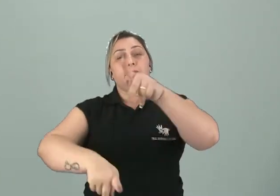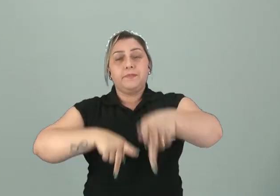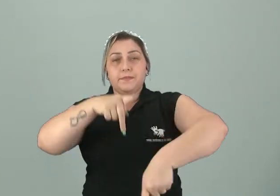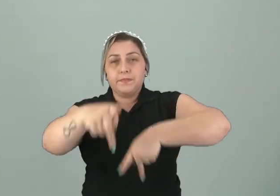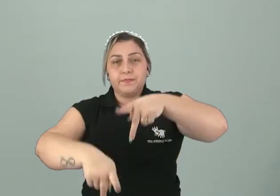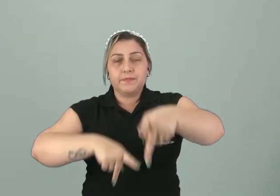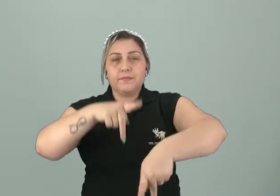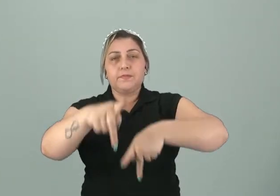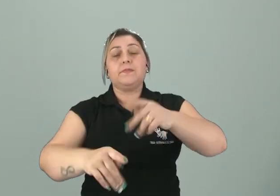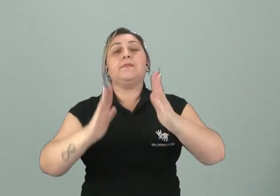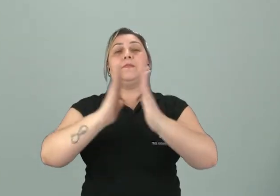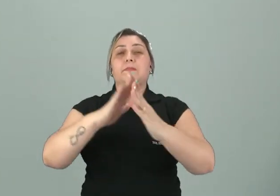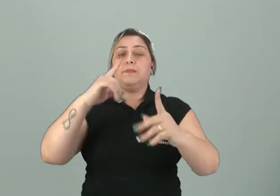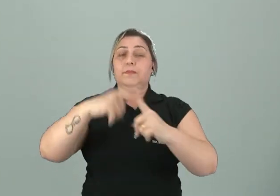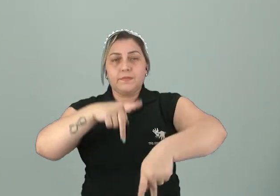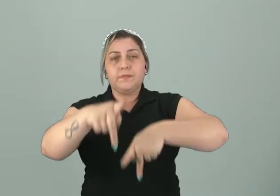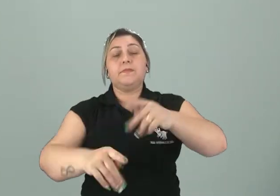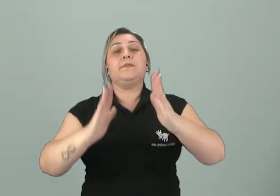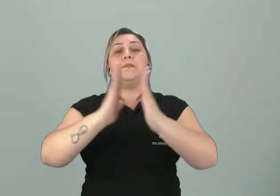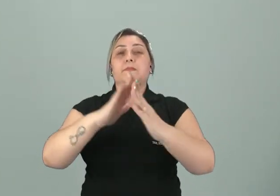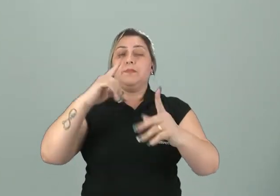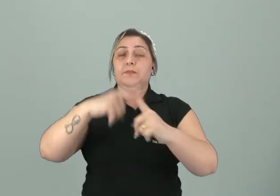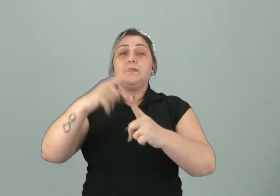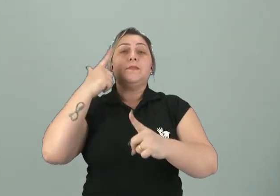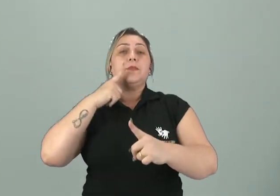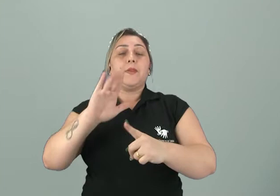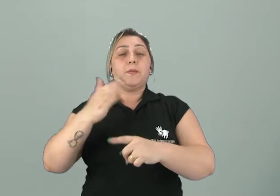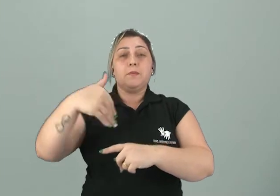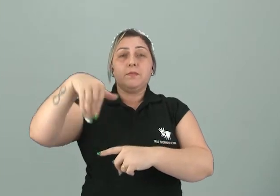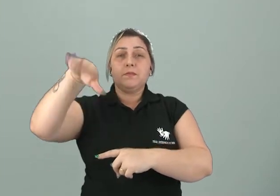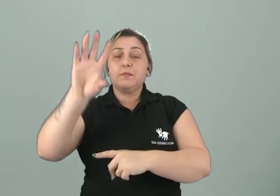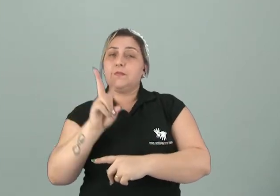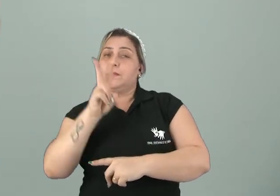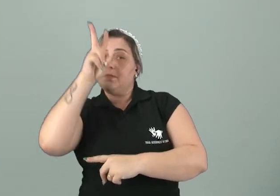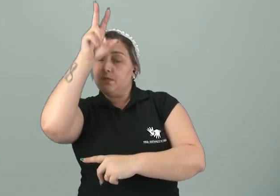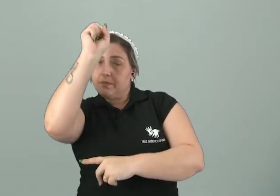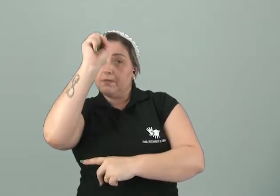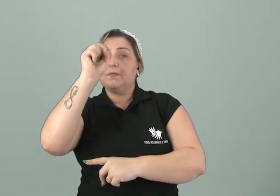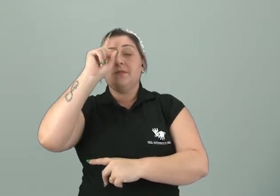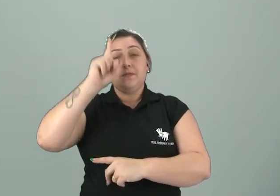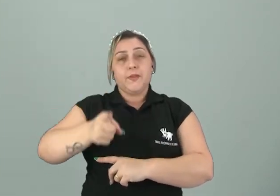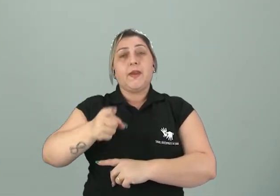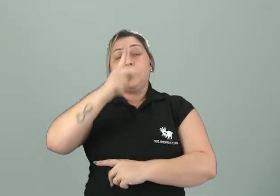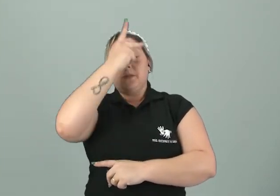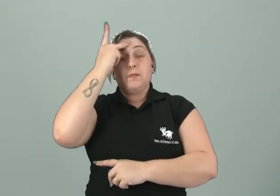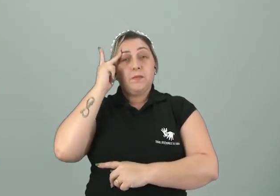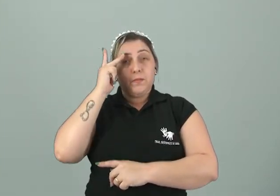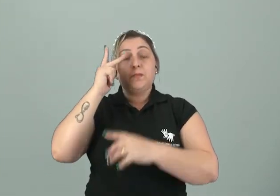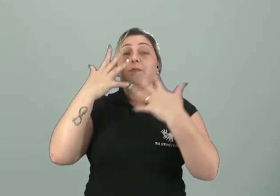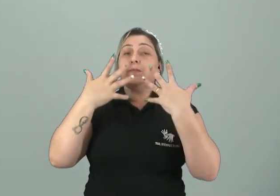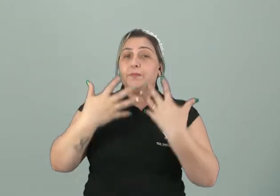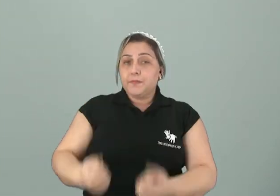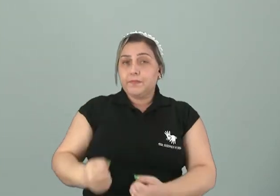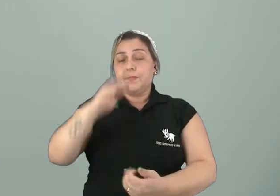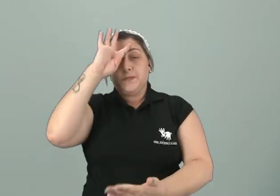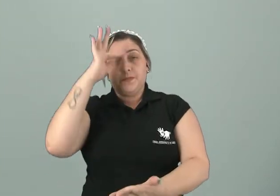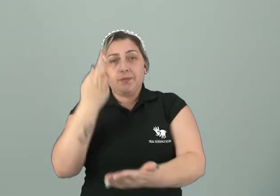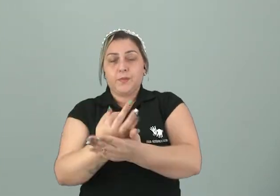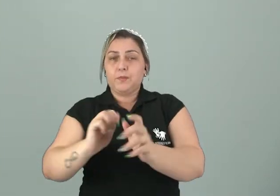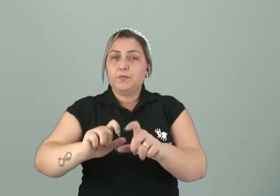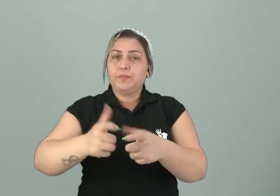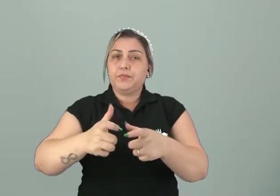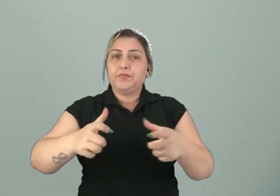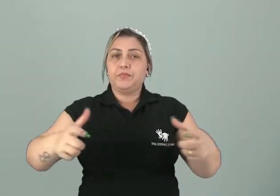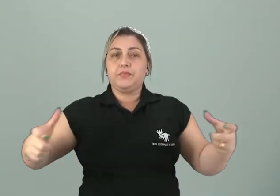crença e de fé na população, e aí a igreja ganha cada vez mais poder, cada vez mais fiéis, e aí vai